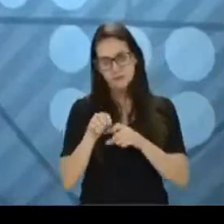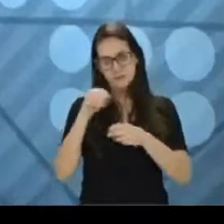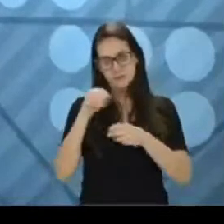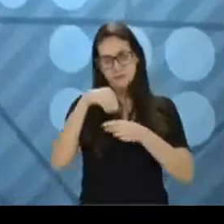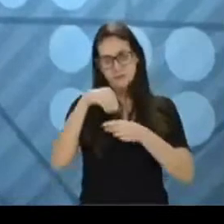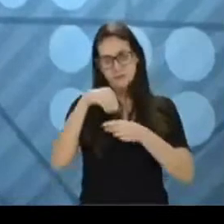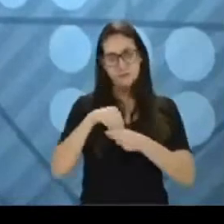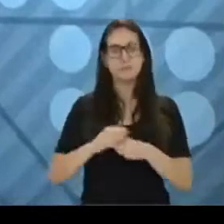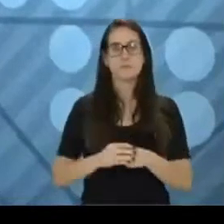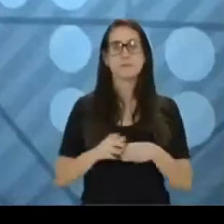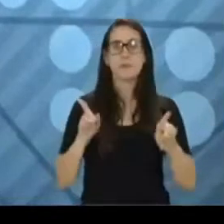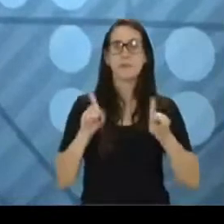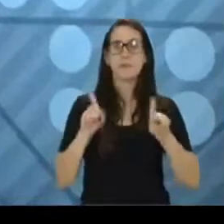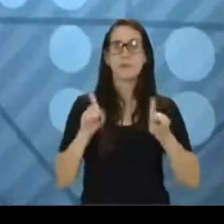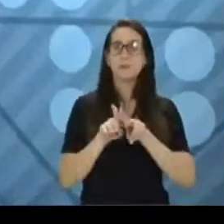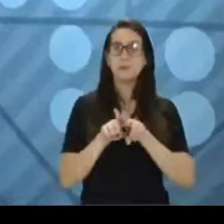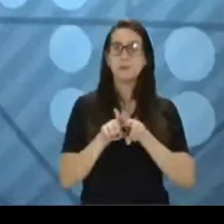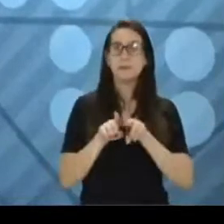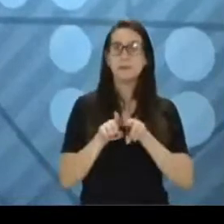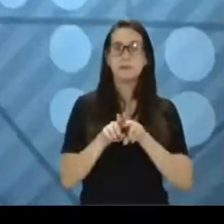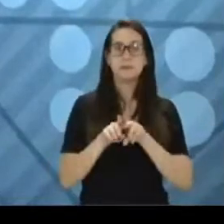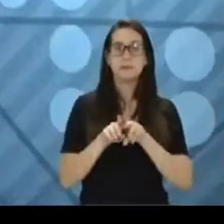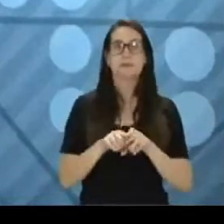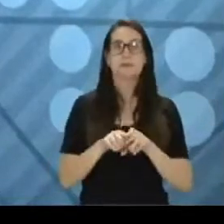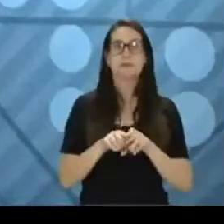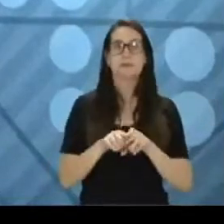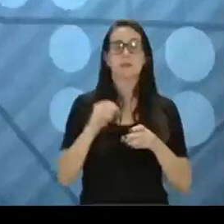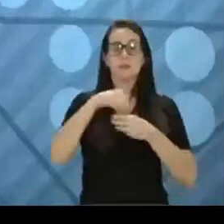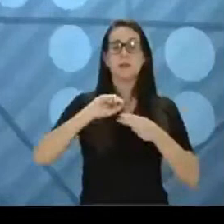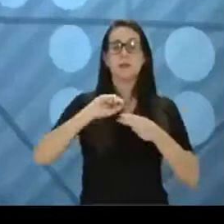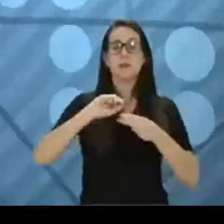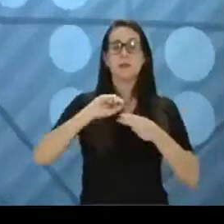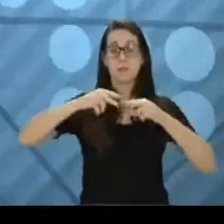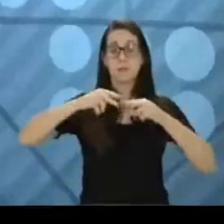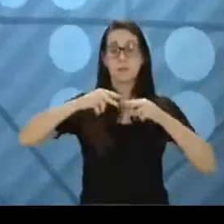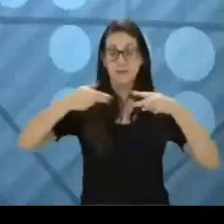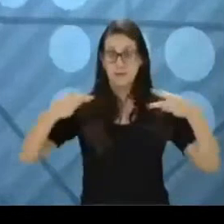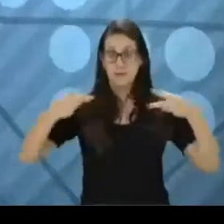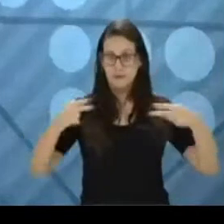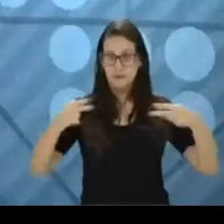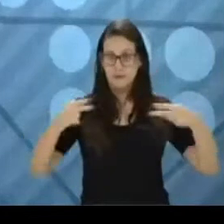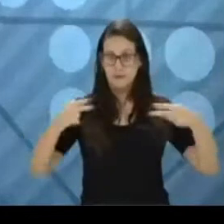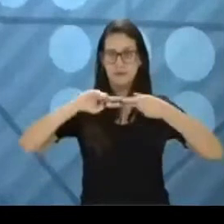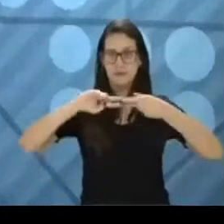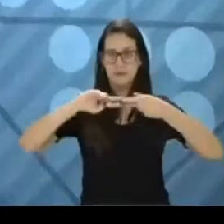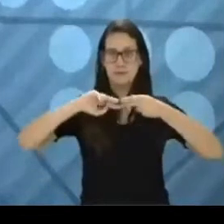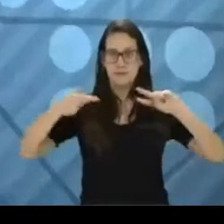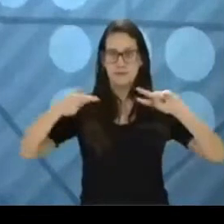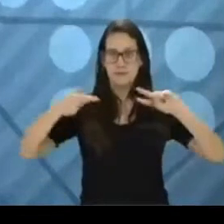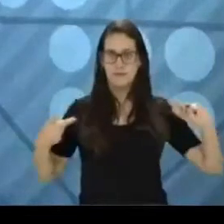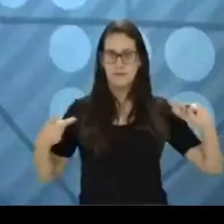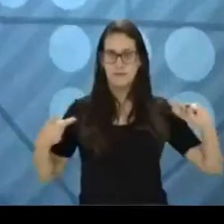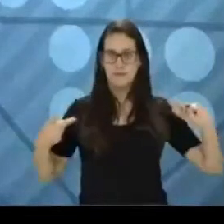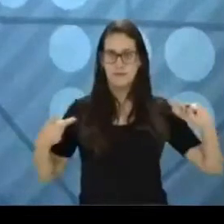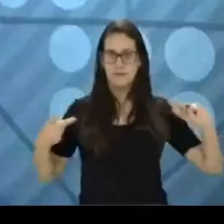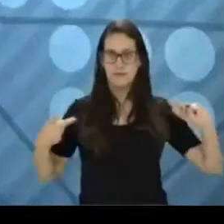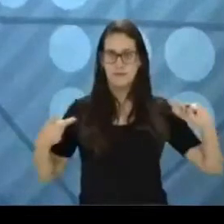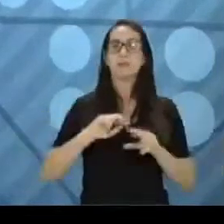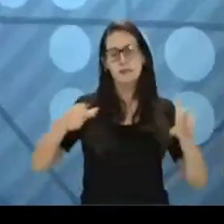essas macromoléculas. Possui, então, um material genético, que é o DNA. Então, esse DNA ele tem as suas